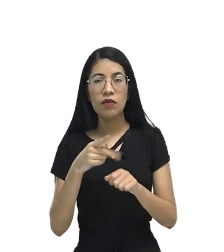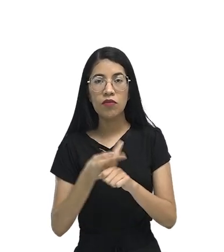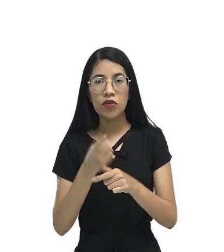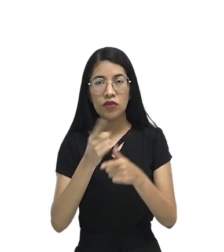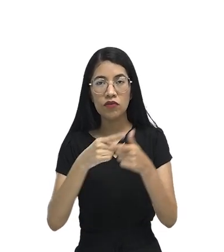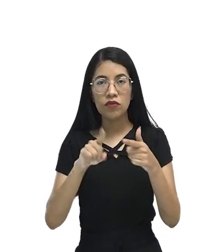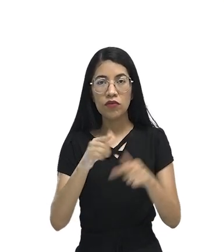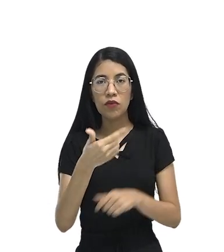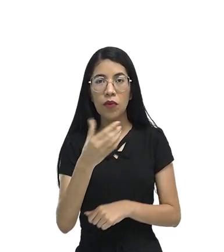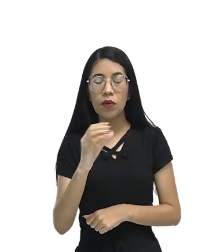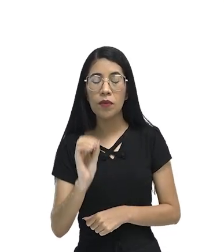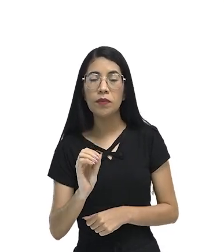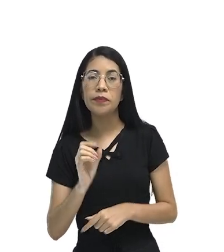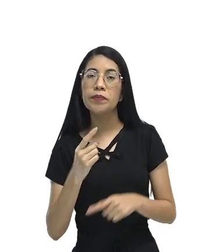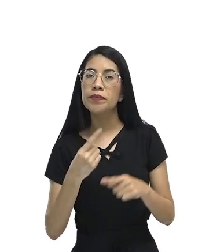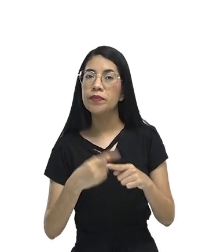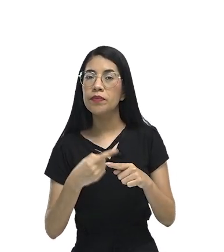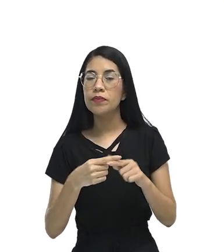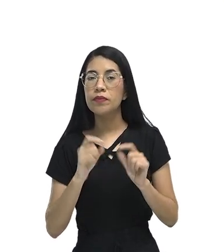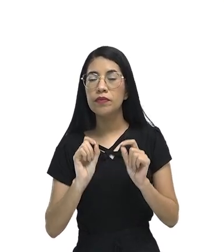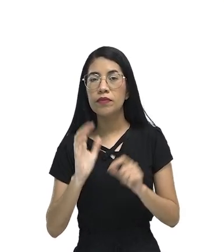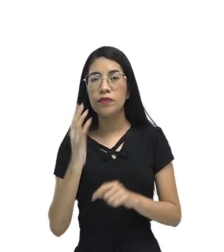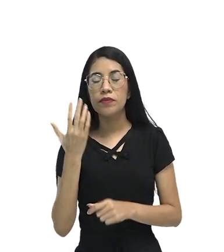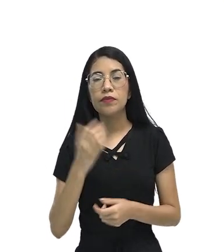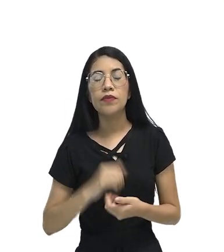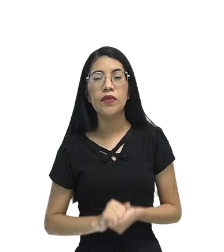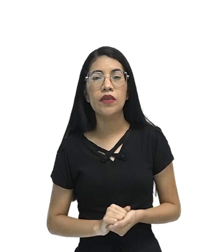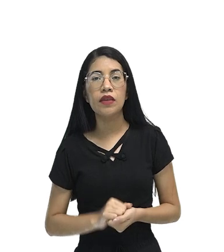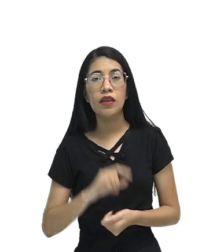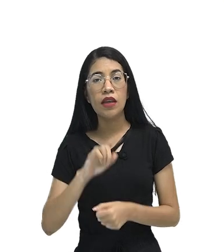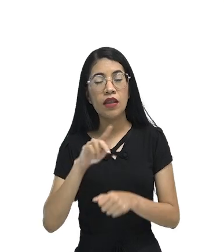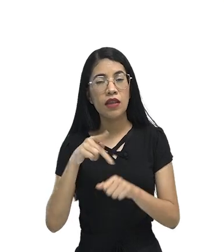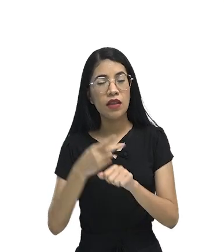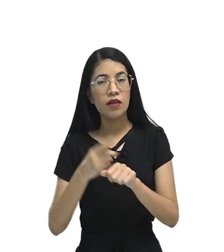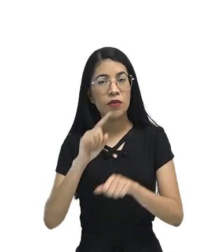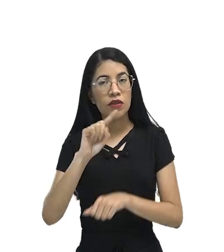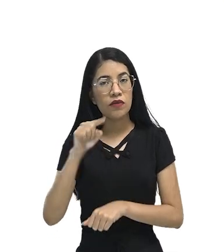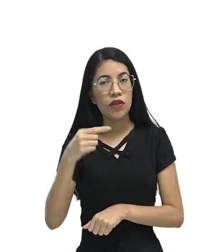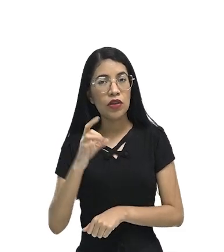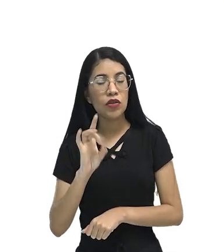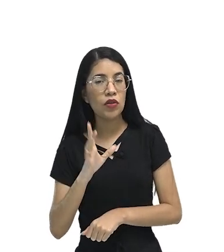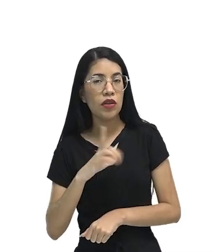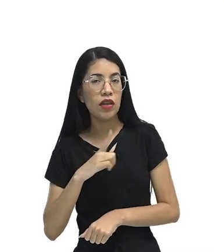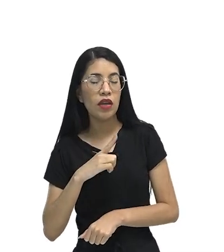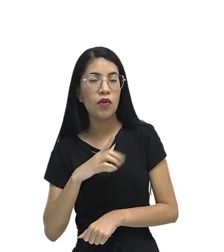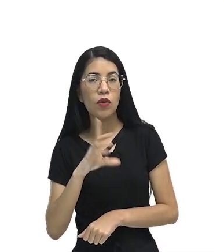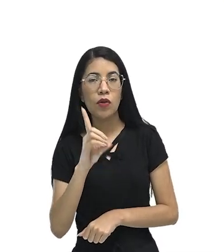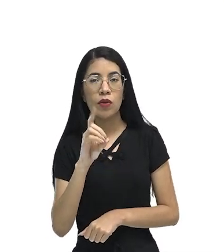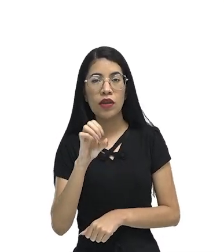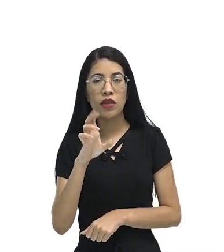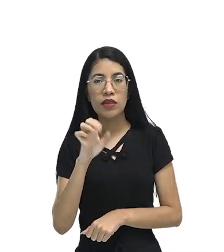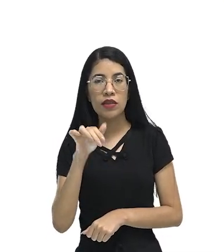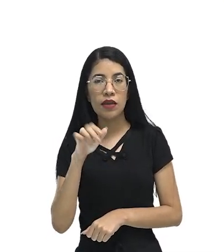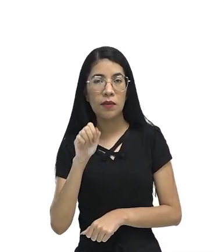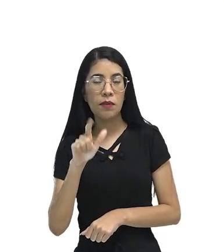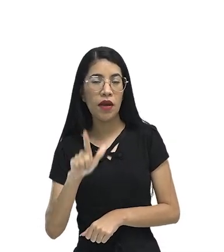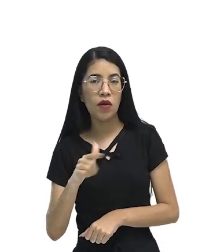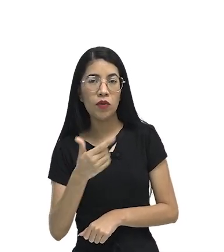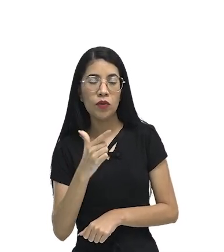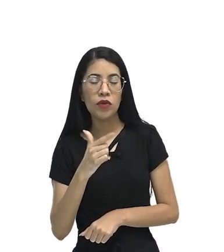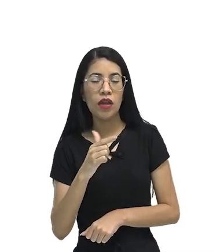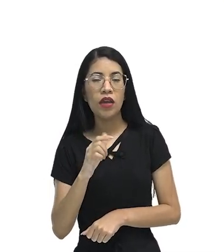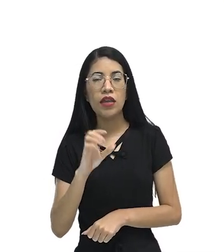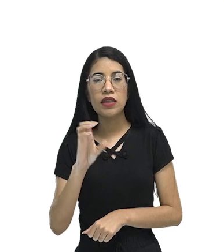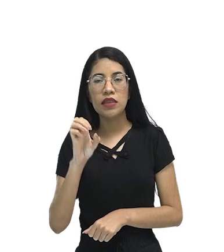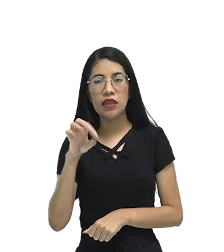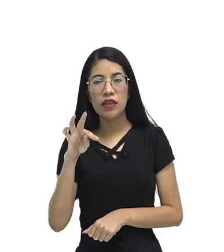10. Isso porque depois da vírgula você só tem a parte decimal, ou seja, décimo. Você não tem